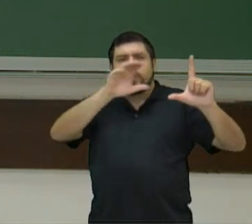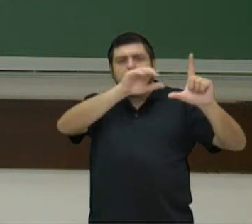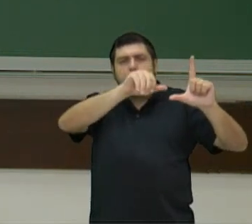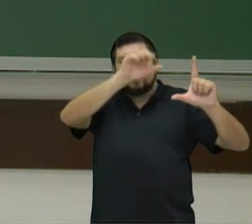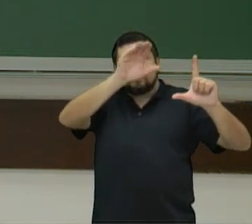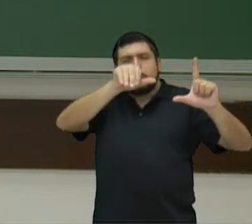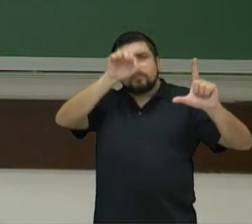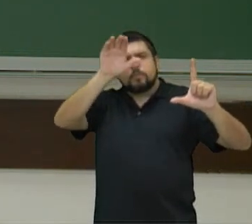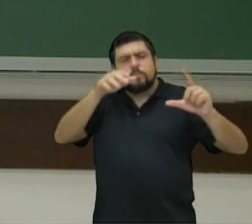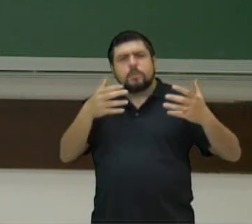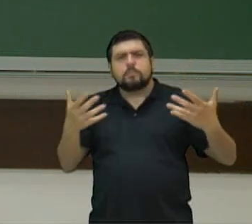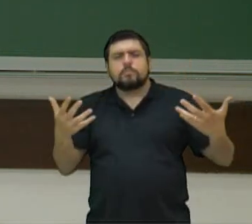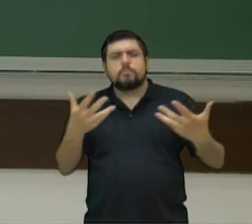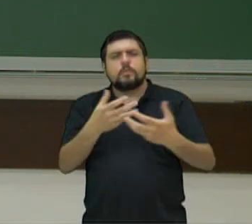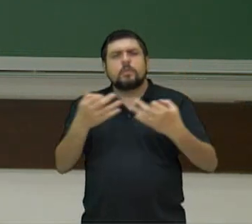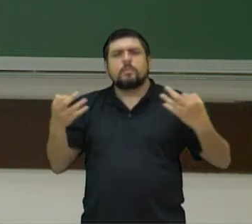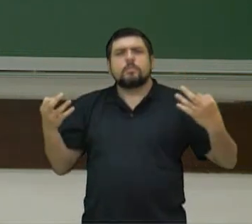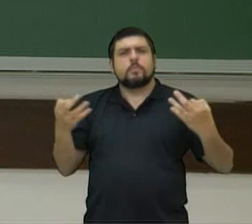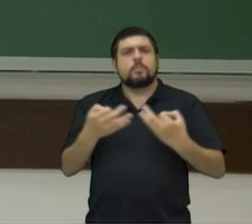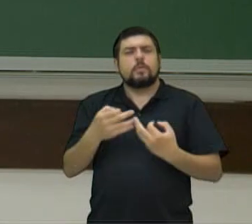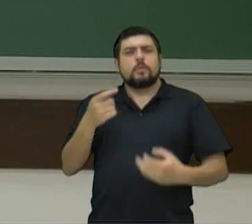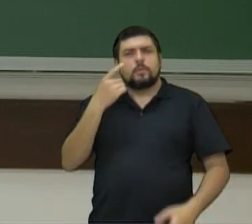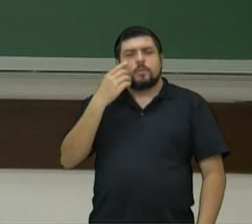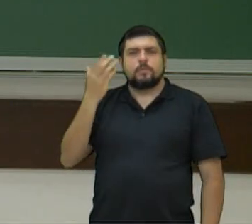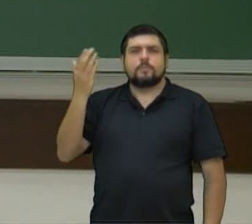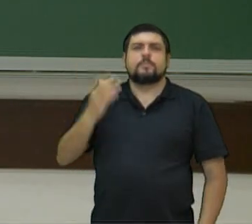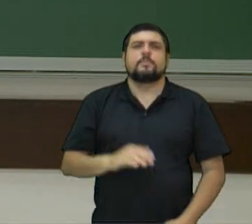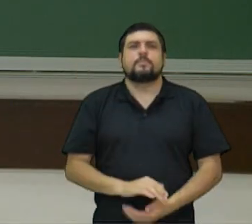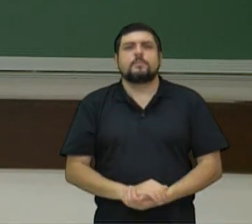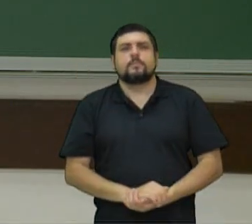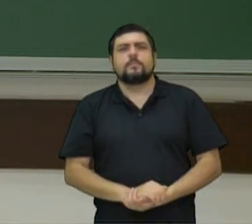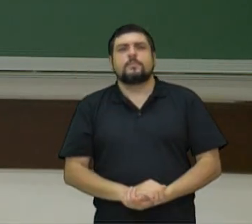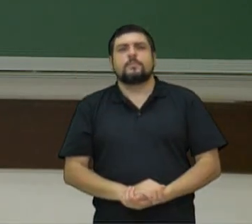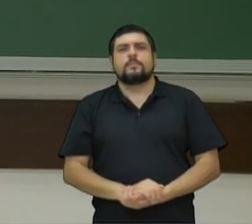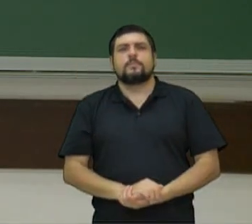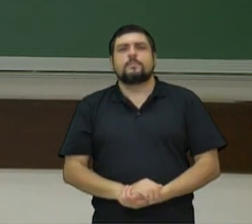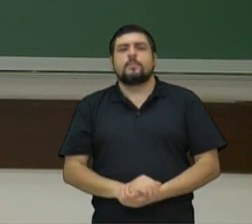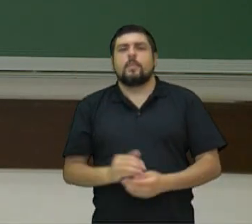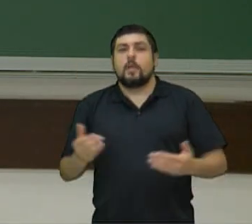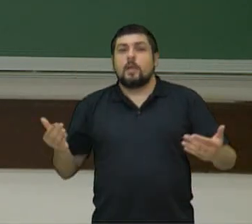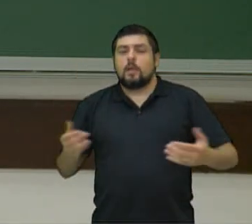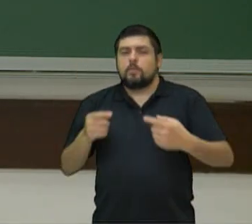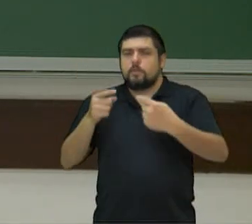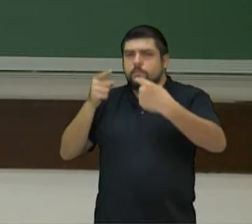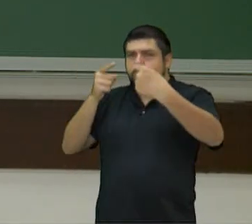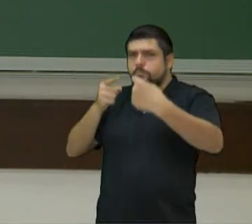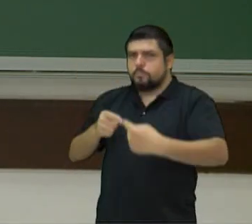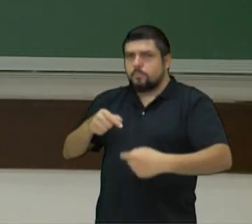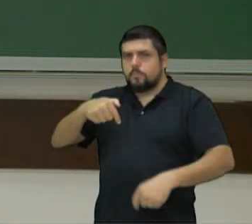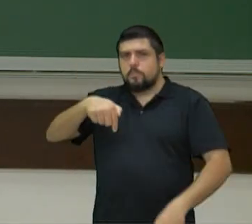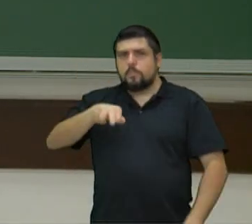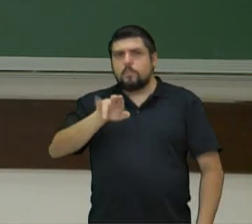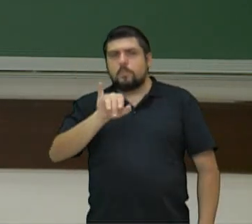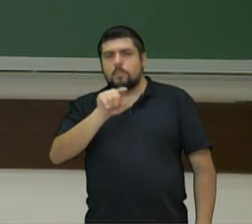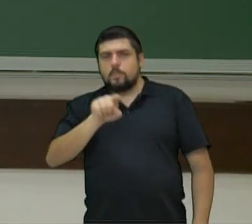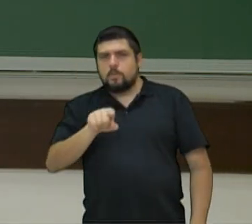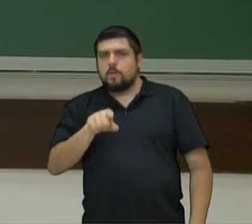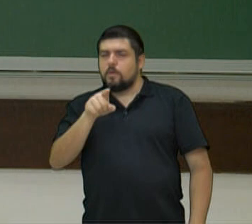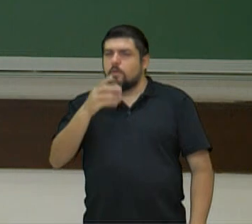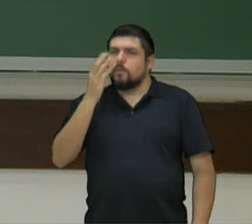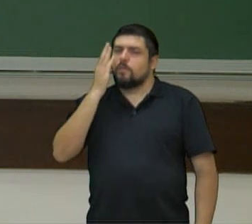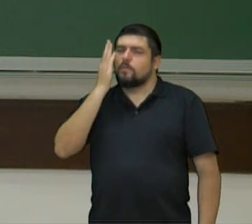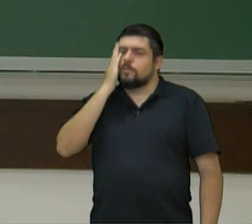de tão bonito, de tão diferente que estava. E agora nós vamos para o nosso quiz. Vocês já sabem,